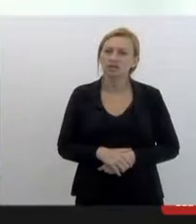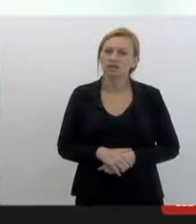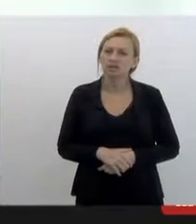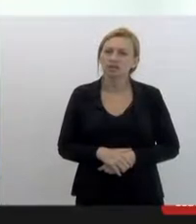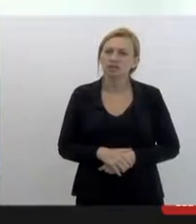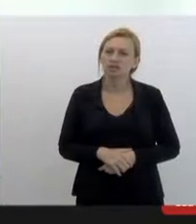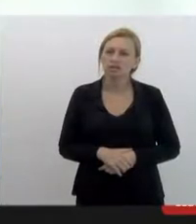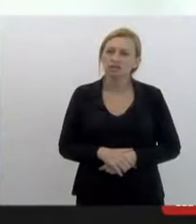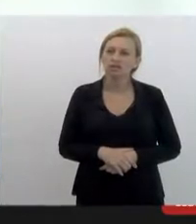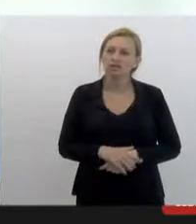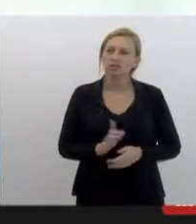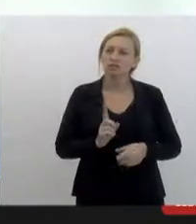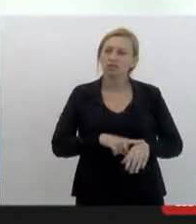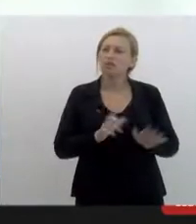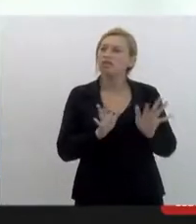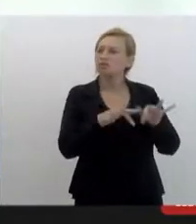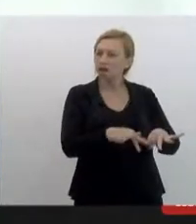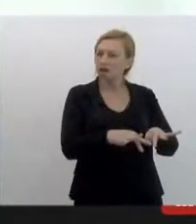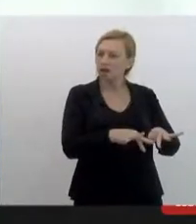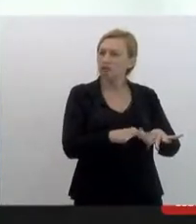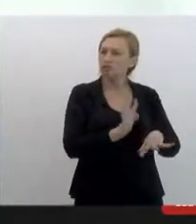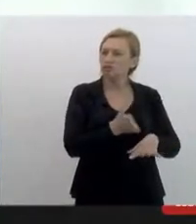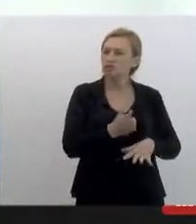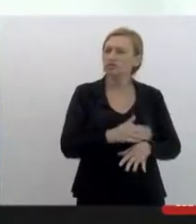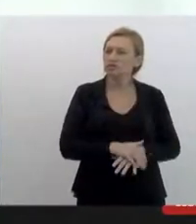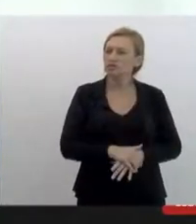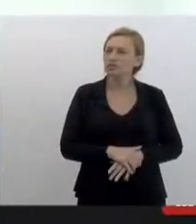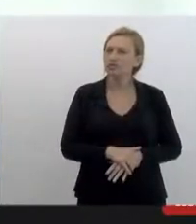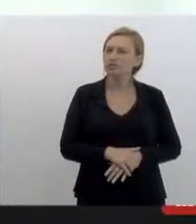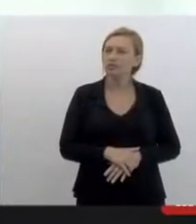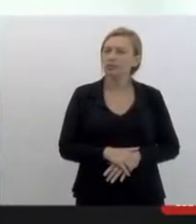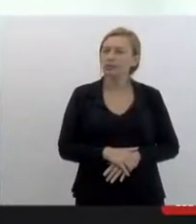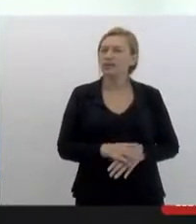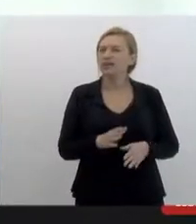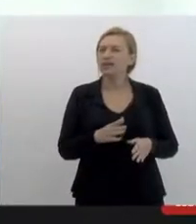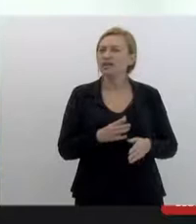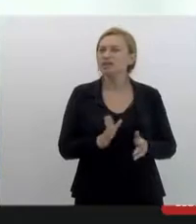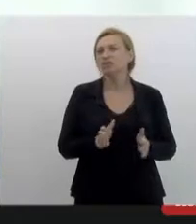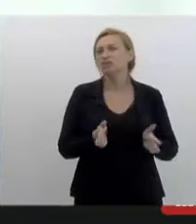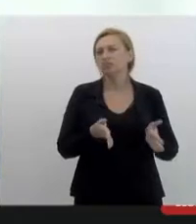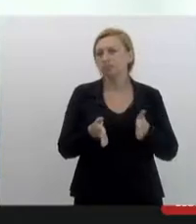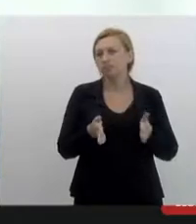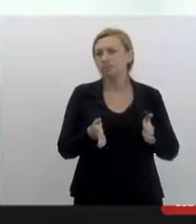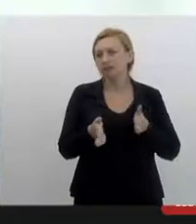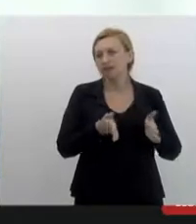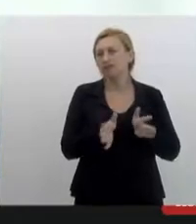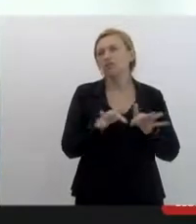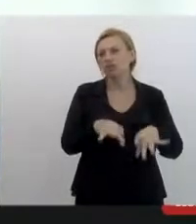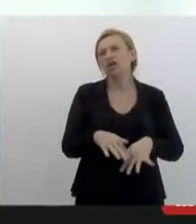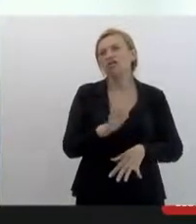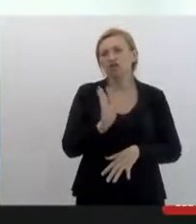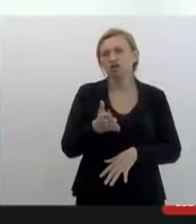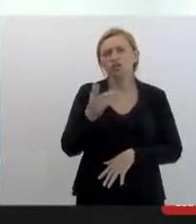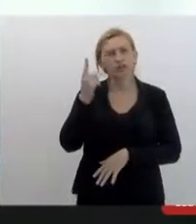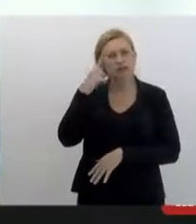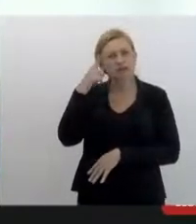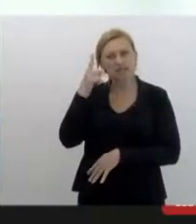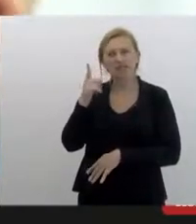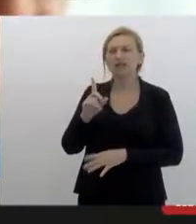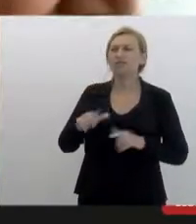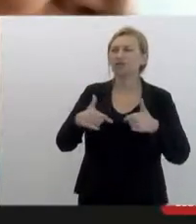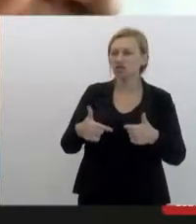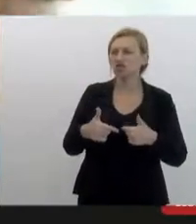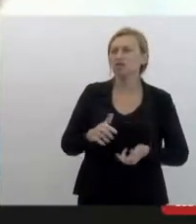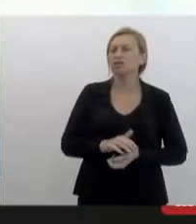fase final. Eu pensei até que já estava funcionando, porque tanta fase final, eu achei que já estava funcionando. De